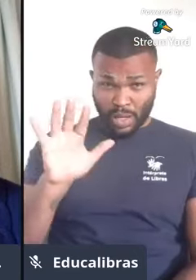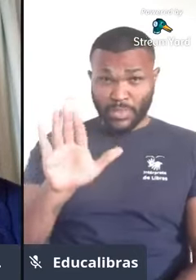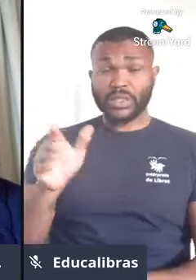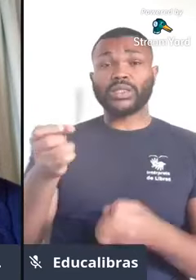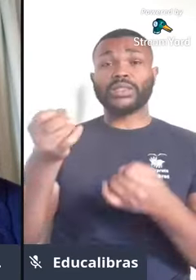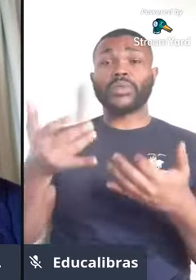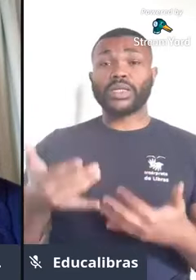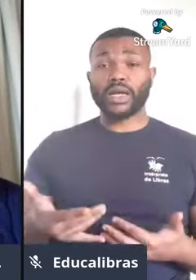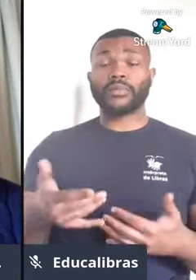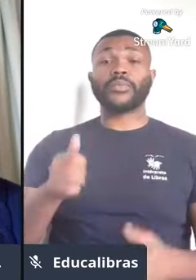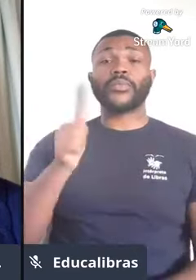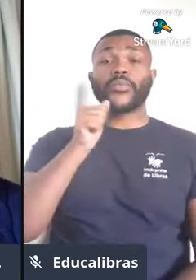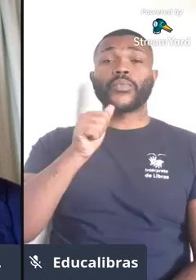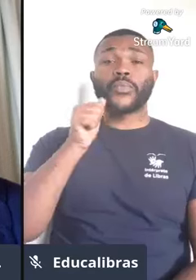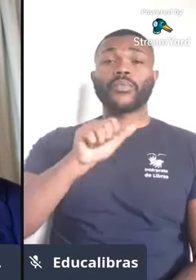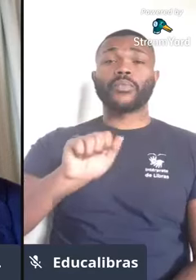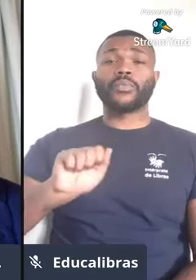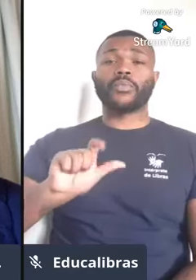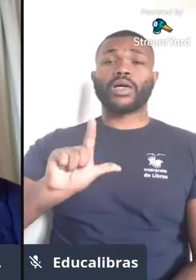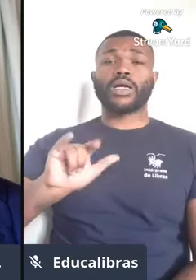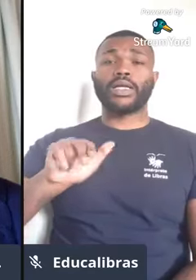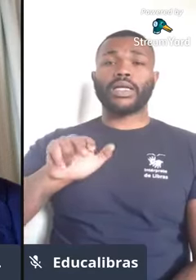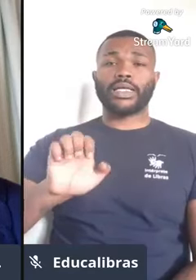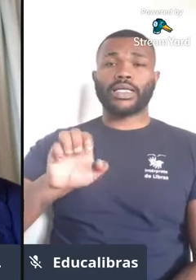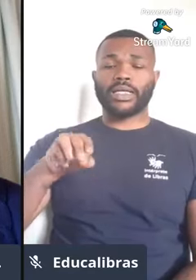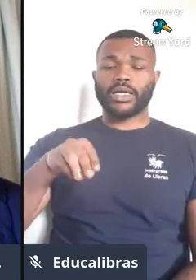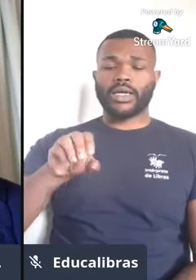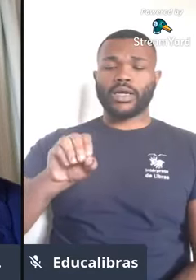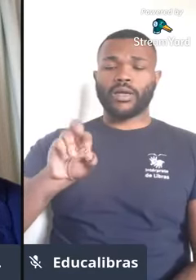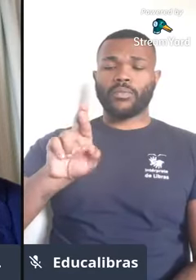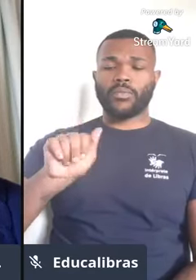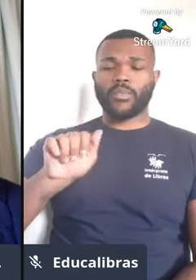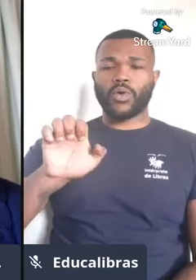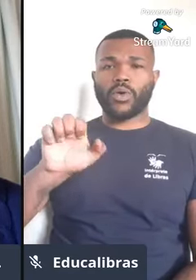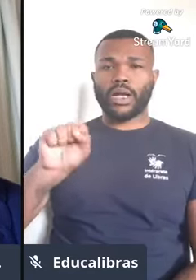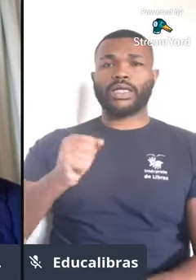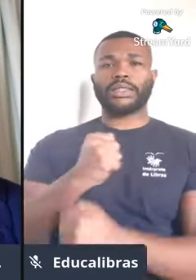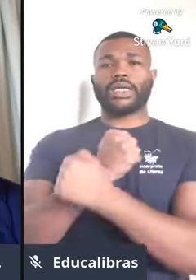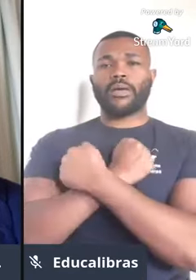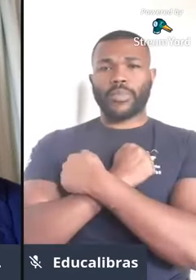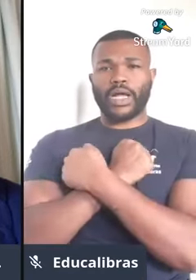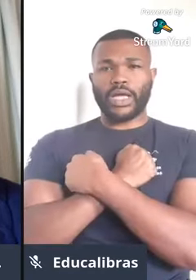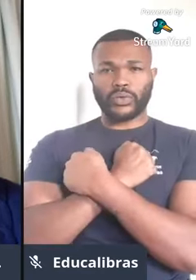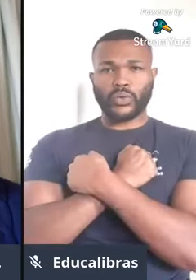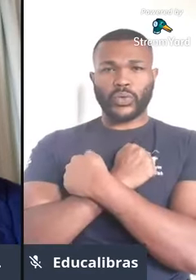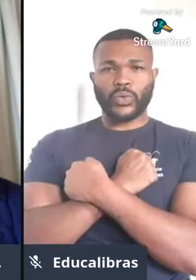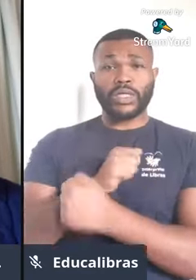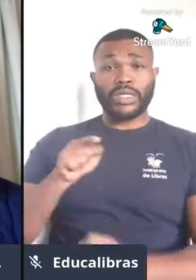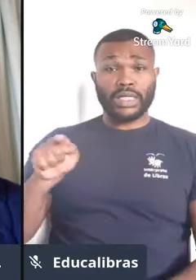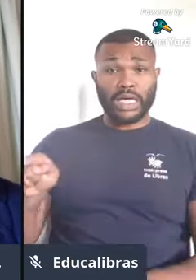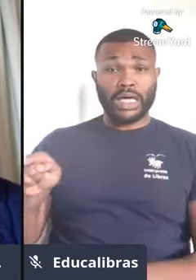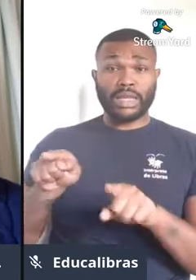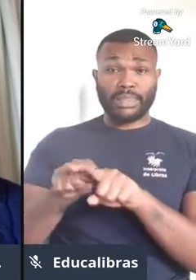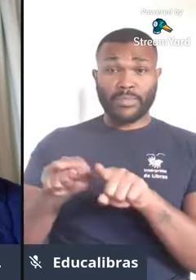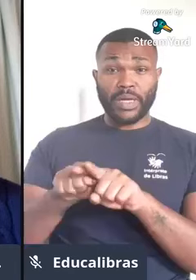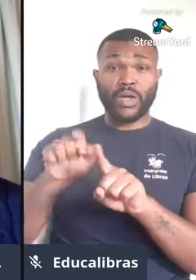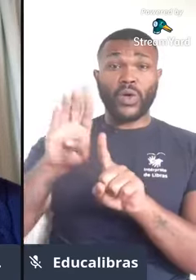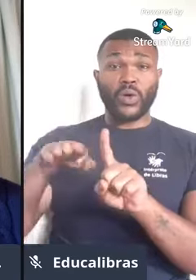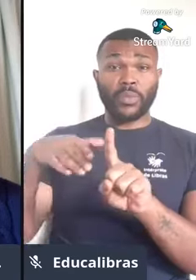Aline Moraes está mandando um abraço para você. E queria dizer para a Aline é uma das nossas homenageadas.